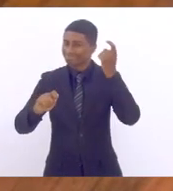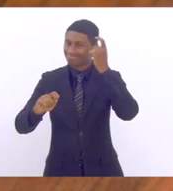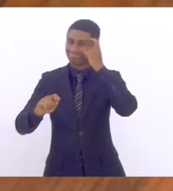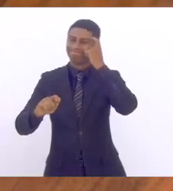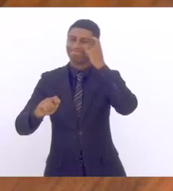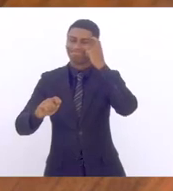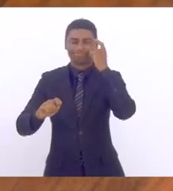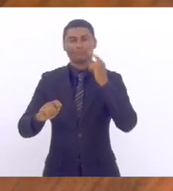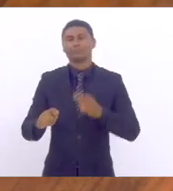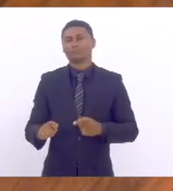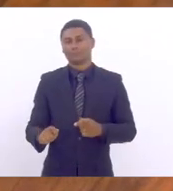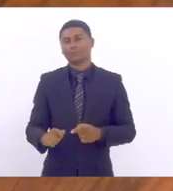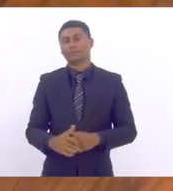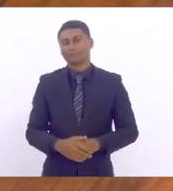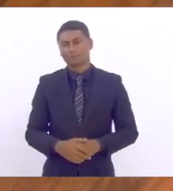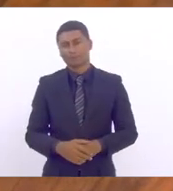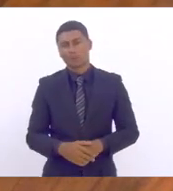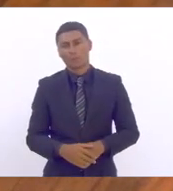Se